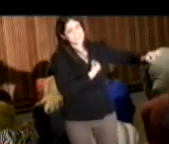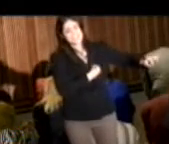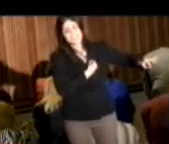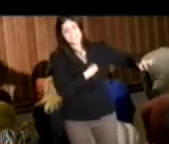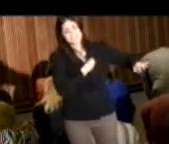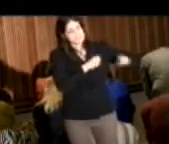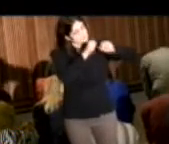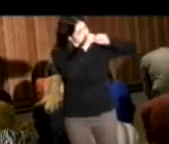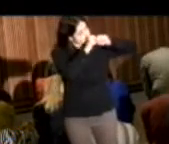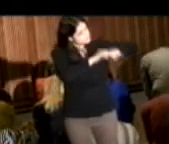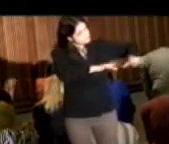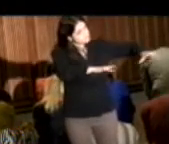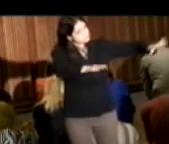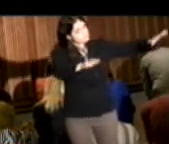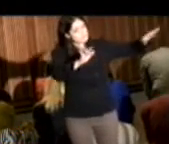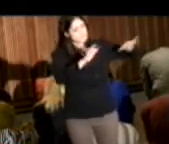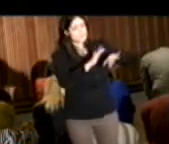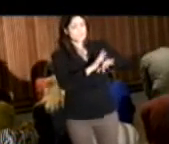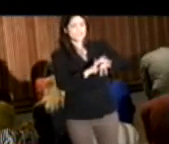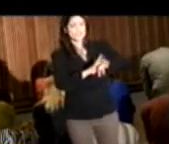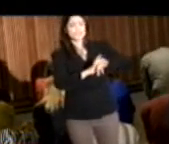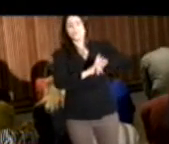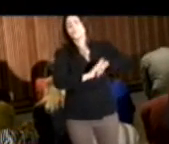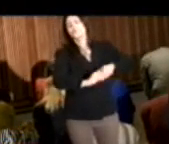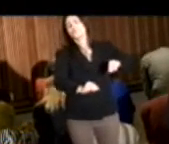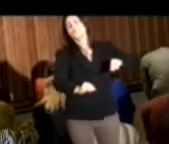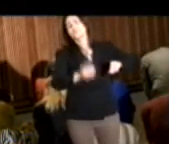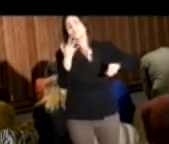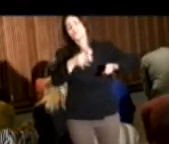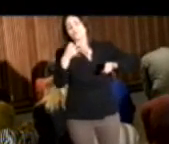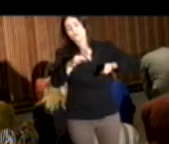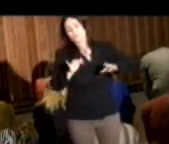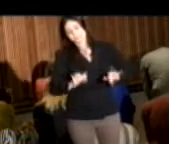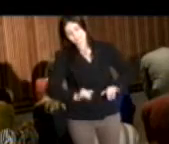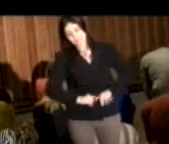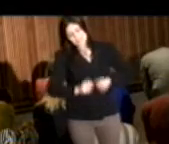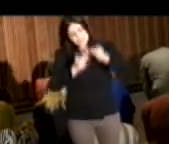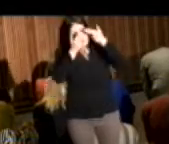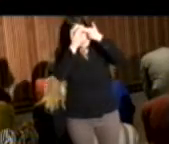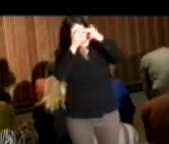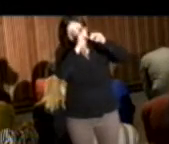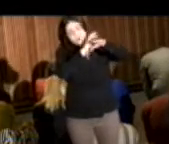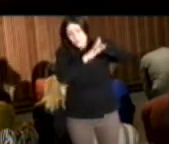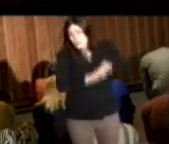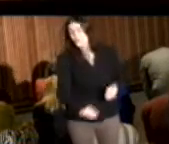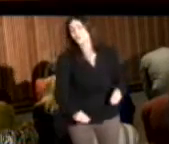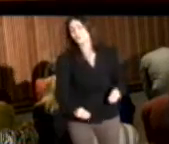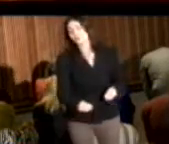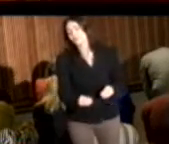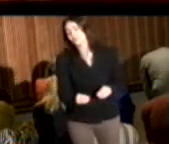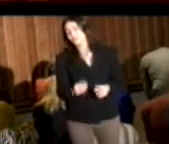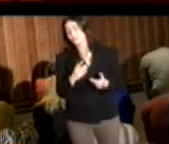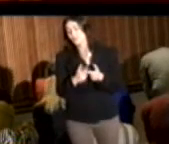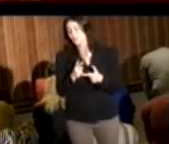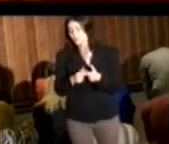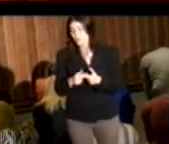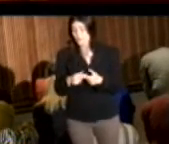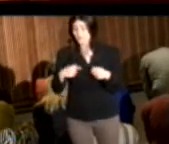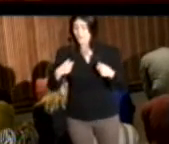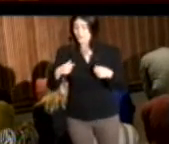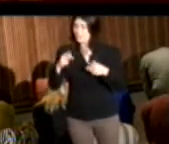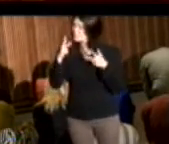meu coração, as minhas feridas, as minhas dores, porque eu também quero decidir